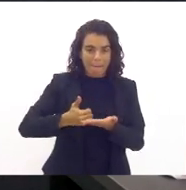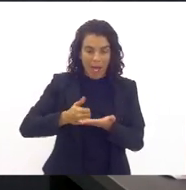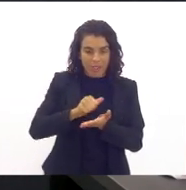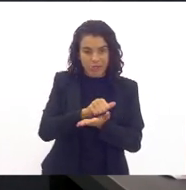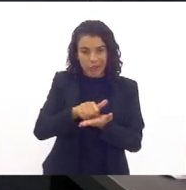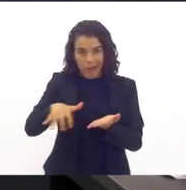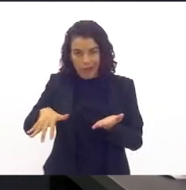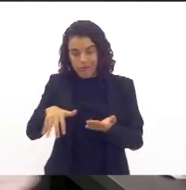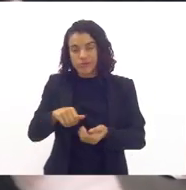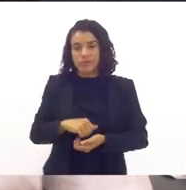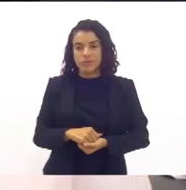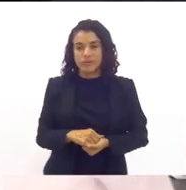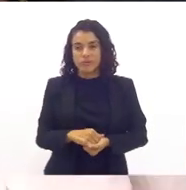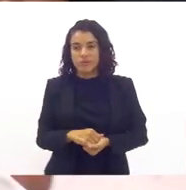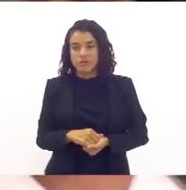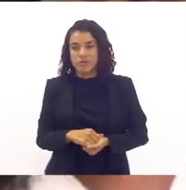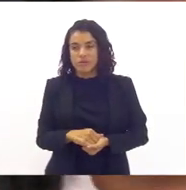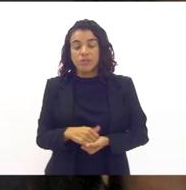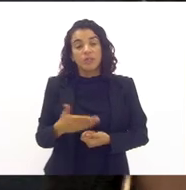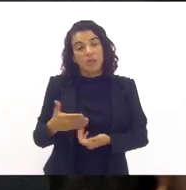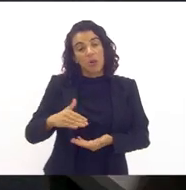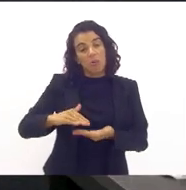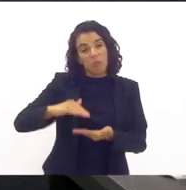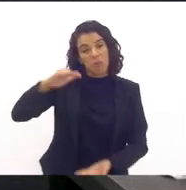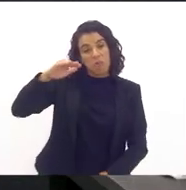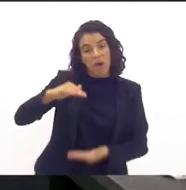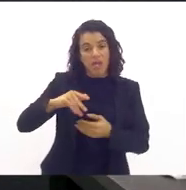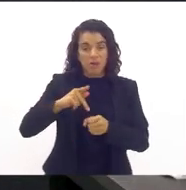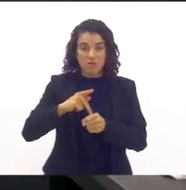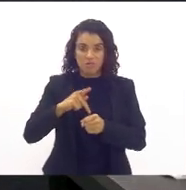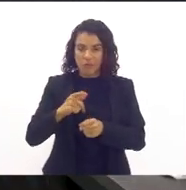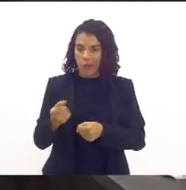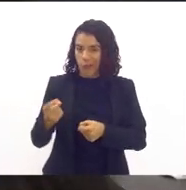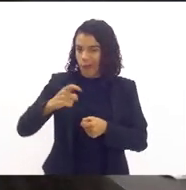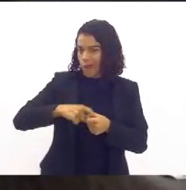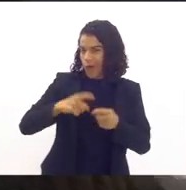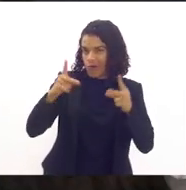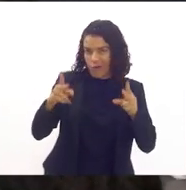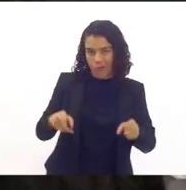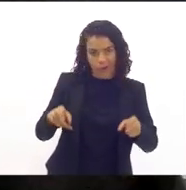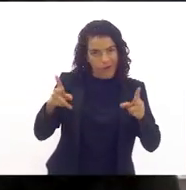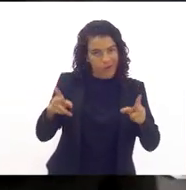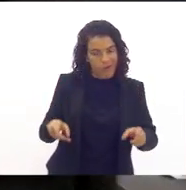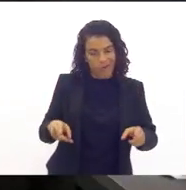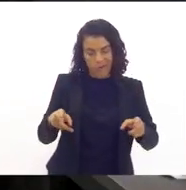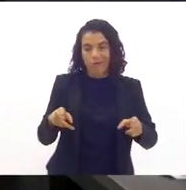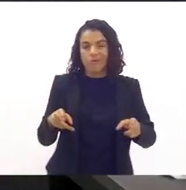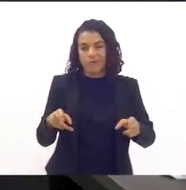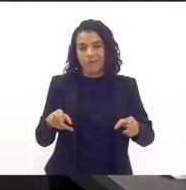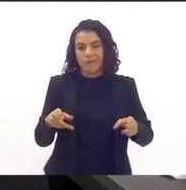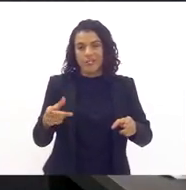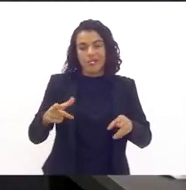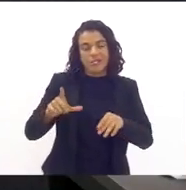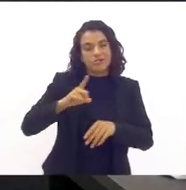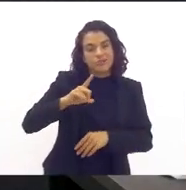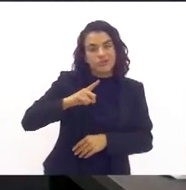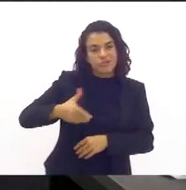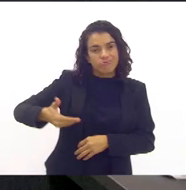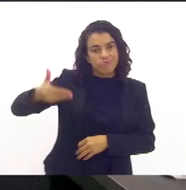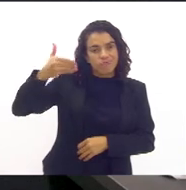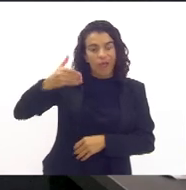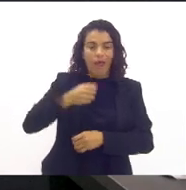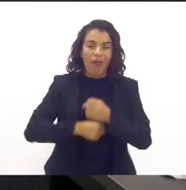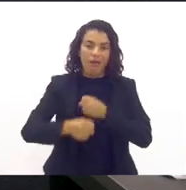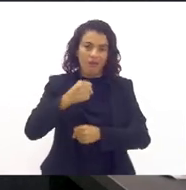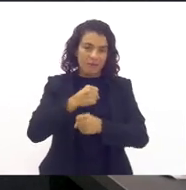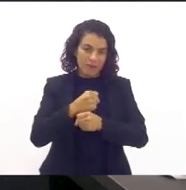A expectativa é que o barril possa subir, mas não vai voltar aos patamares, não volte aos patamares que a gente tinha até ano passado.